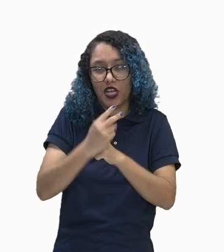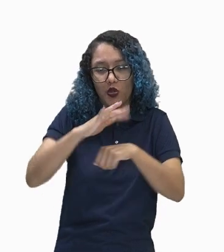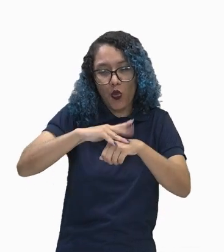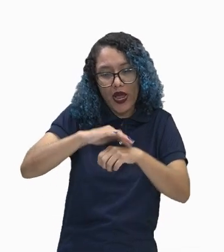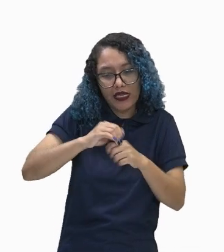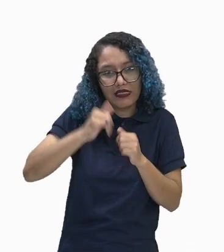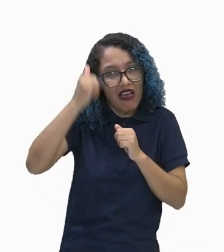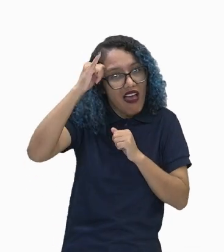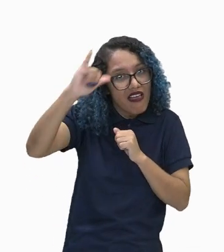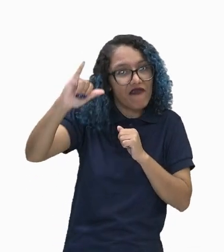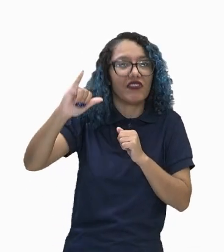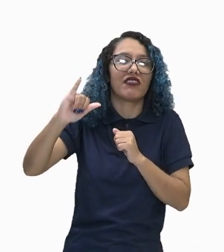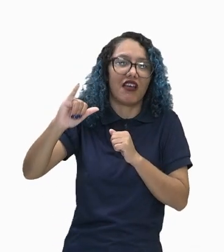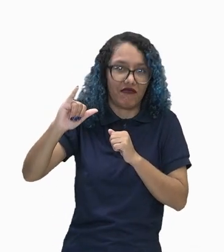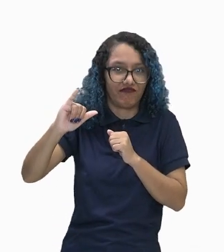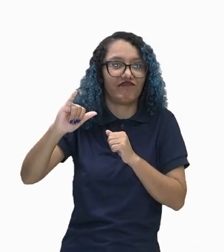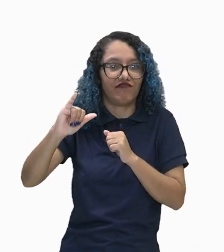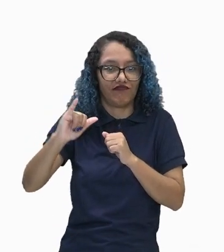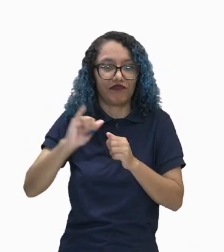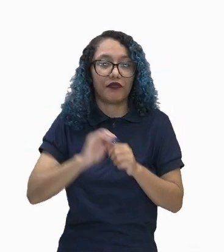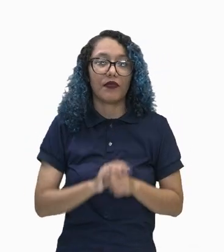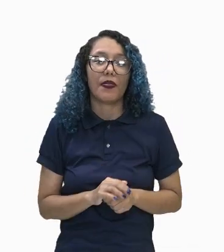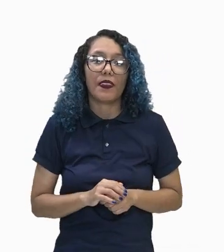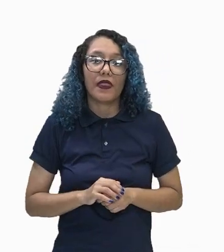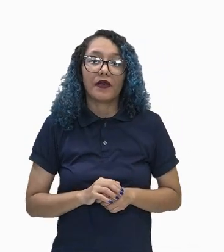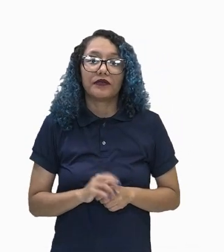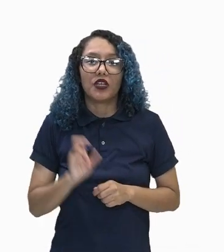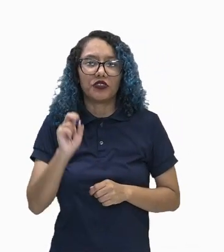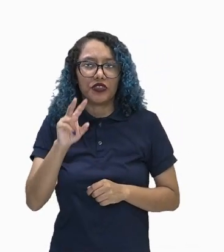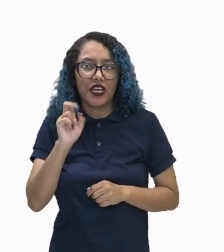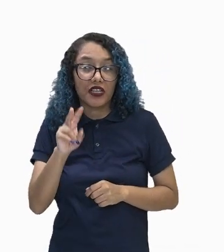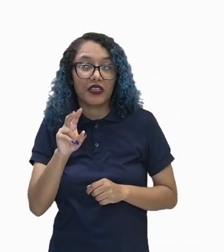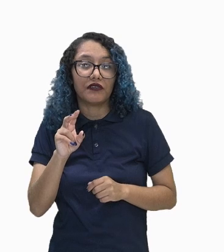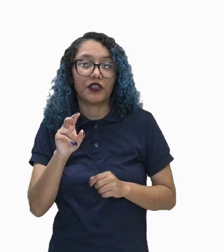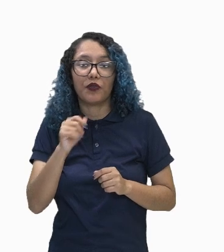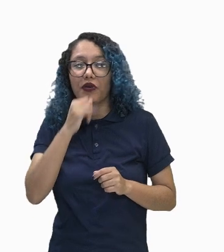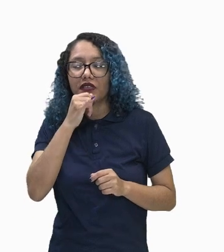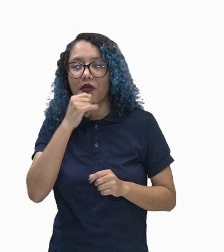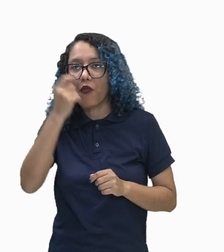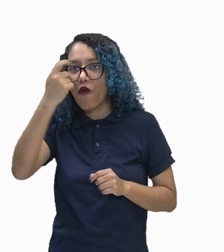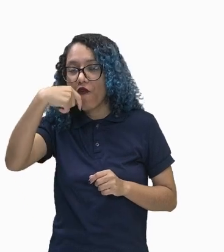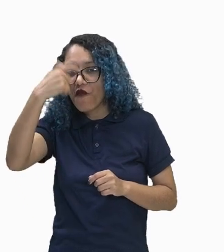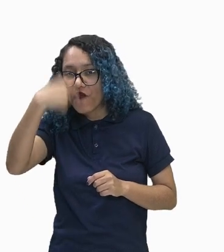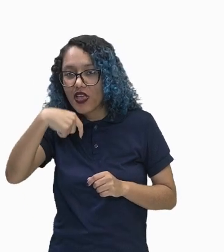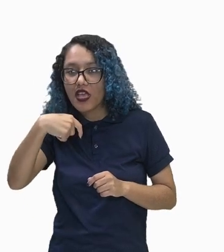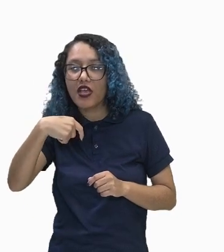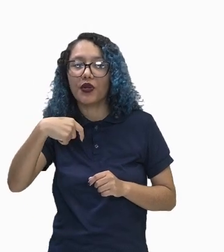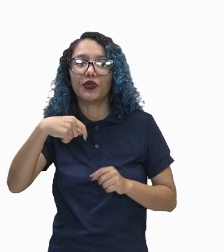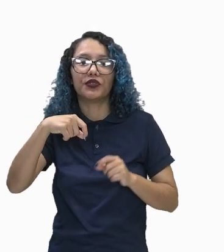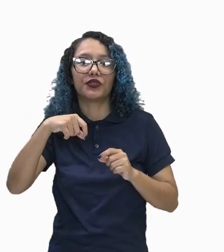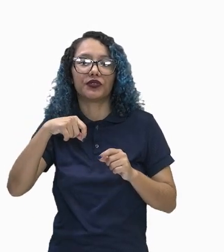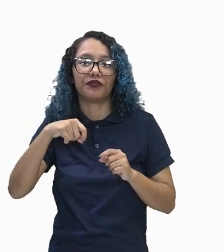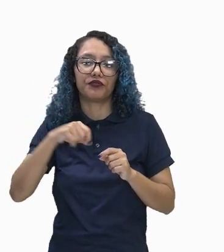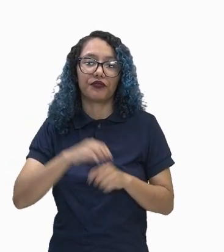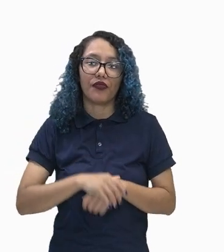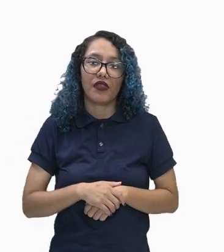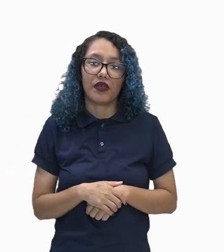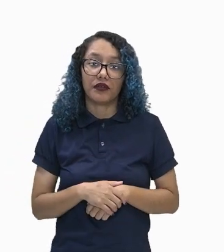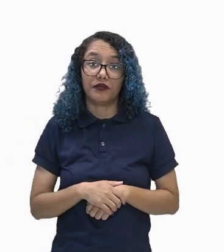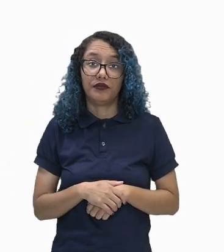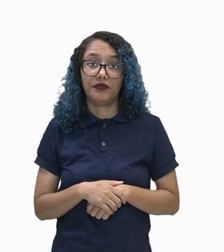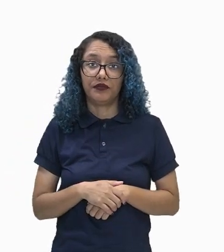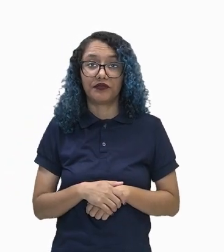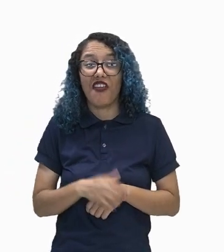ao contrário dos outros vírus, né, como o da gripe, o corpo humano não consegue